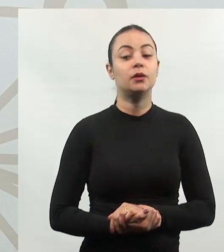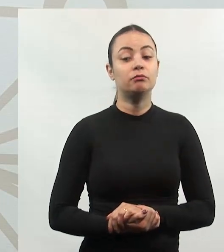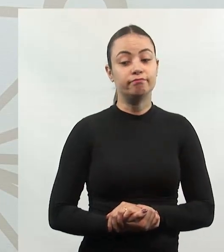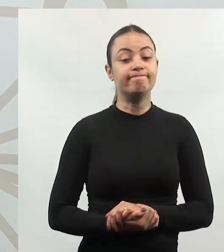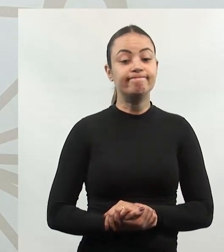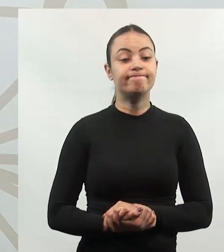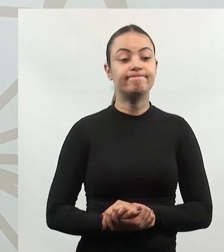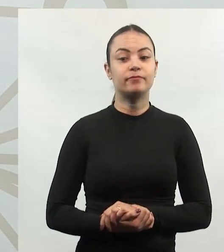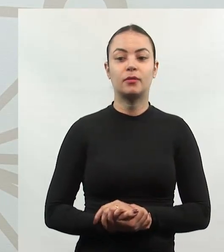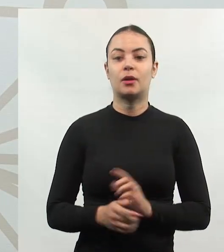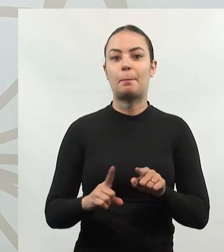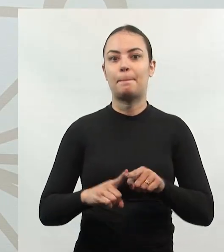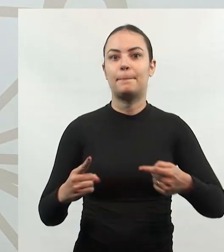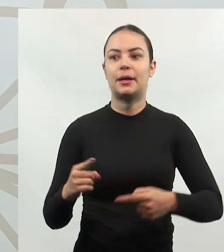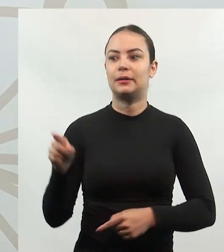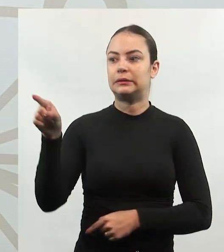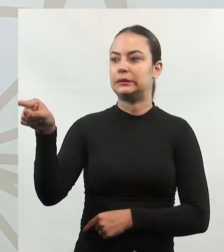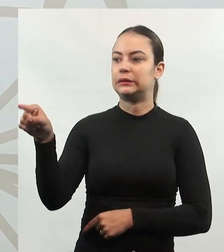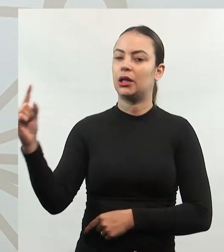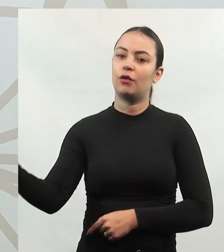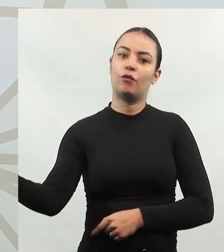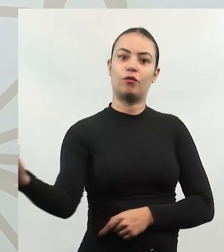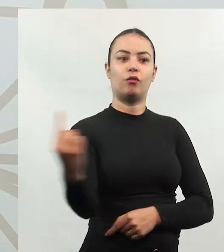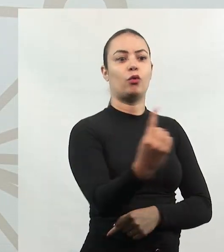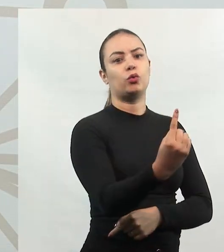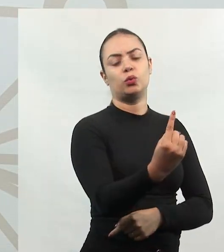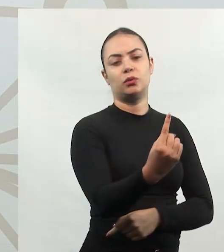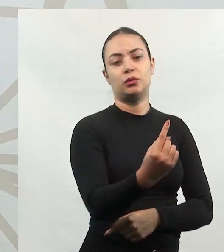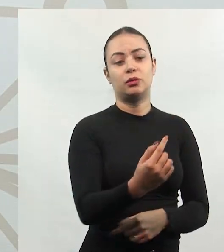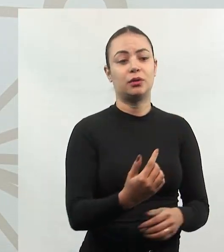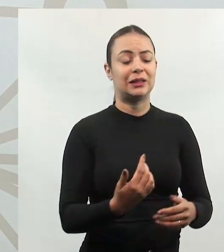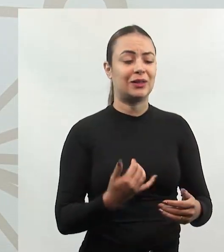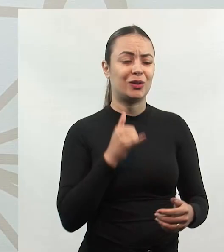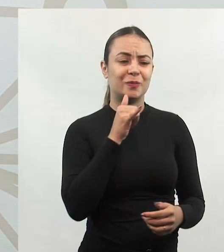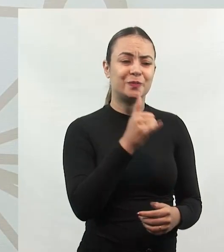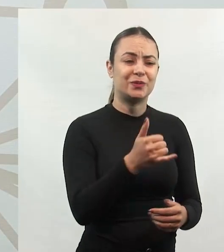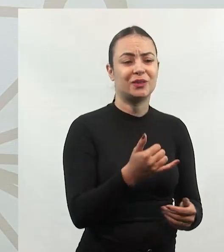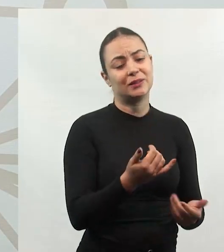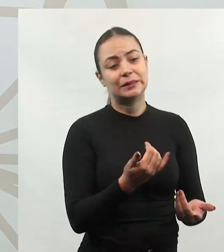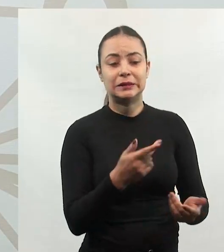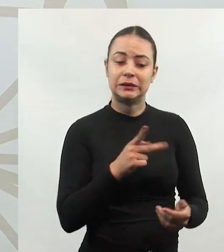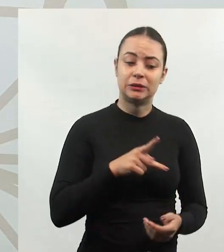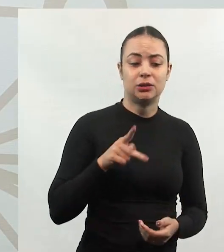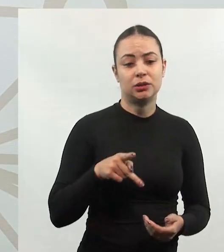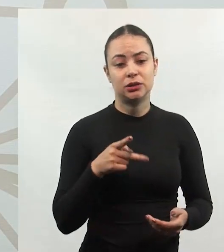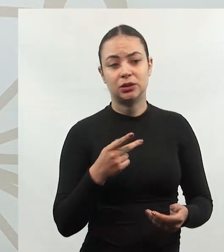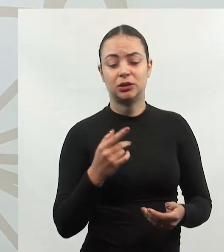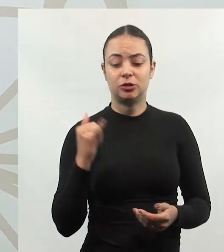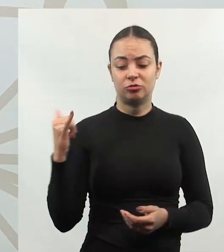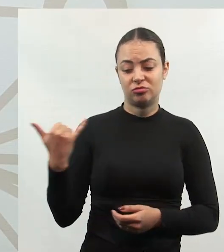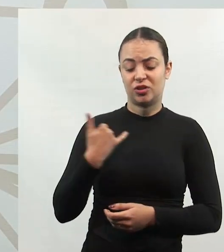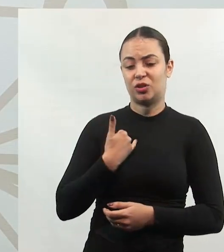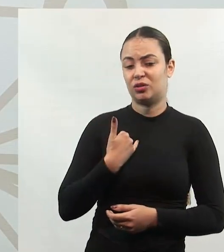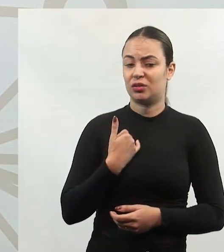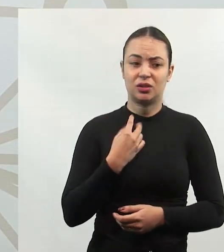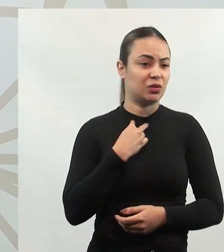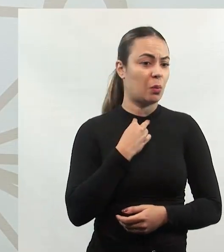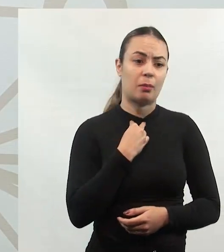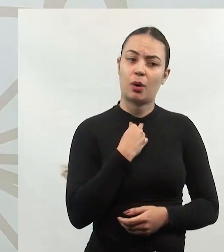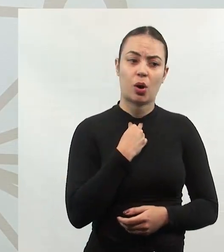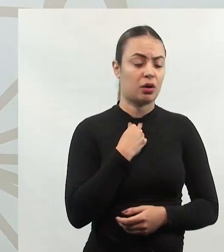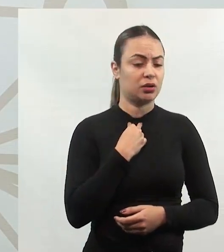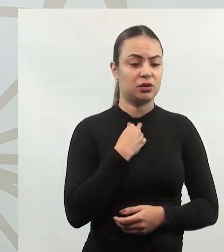outra experiência também foi de um aluno nessa mesma escola, que ele também era um aluno problemático, ele vinha de uma